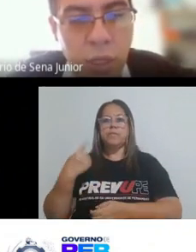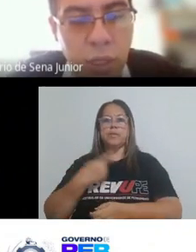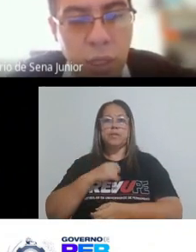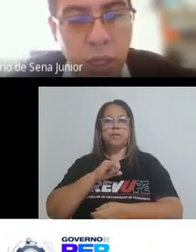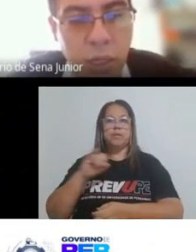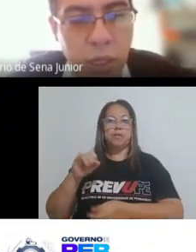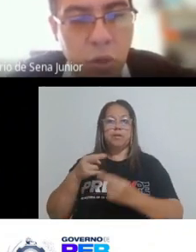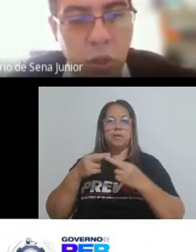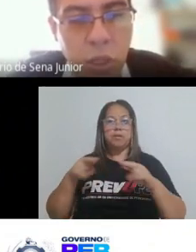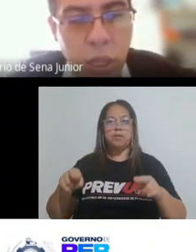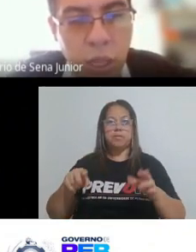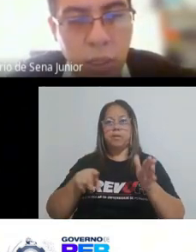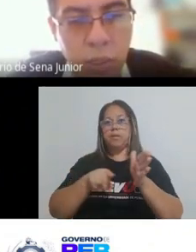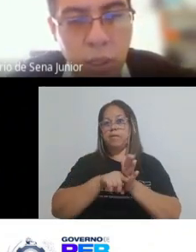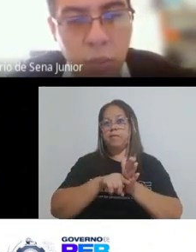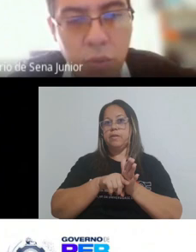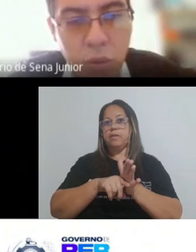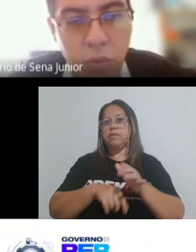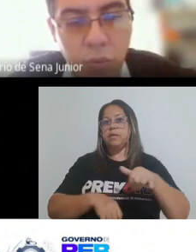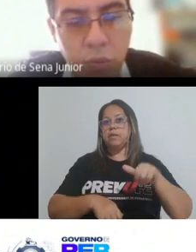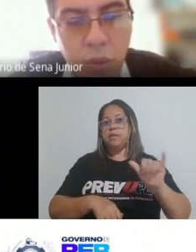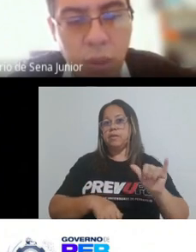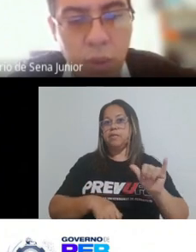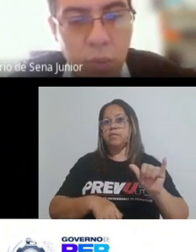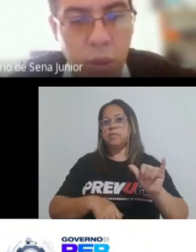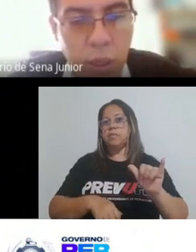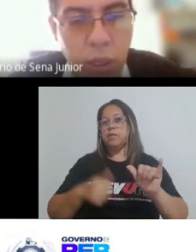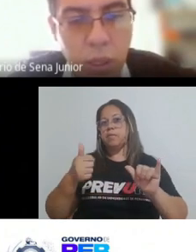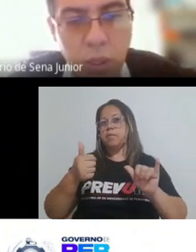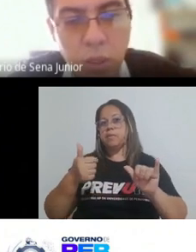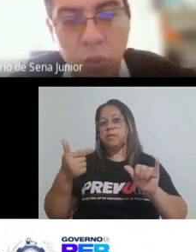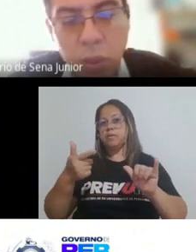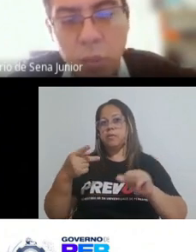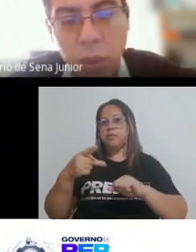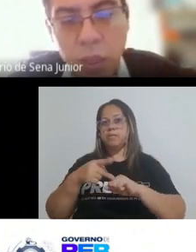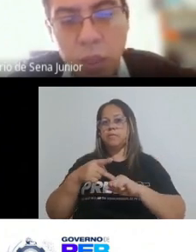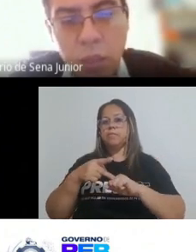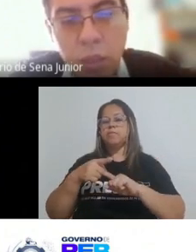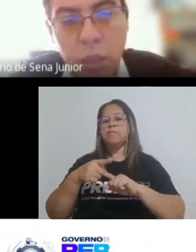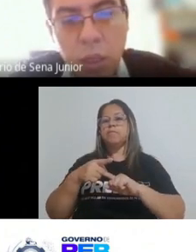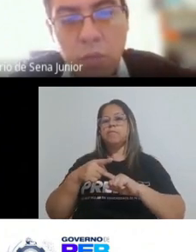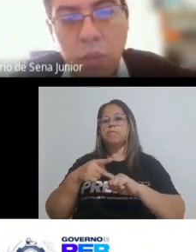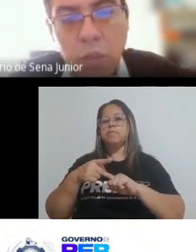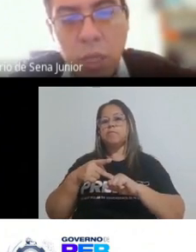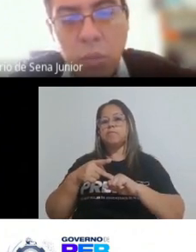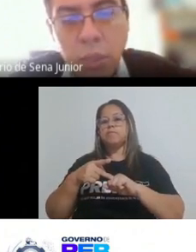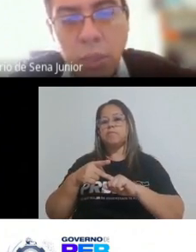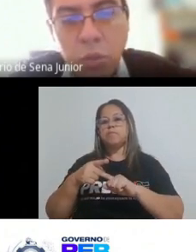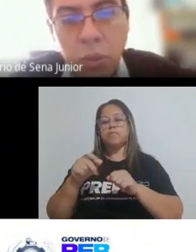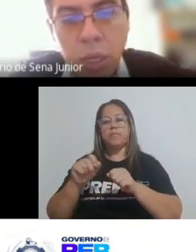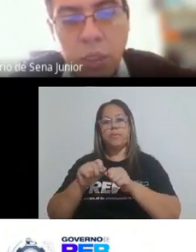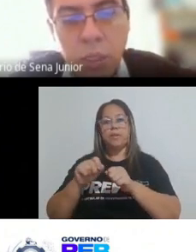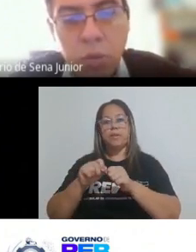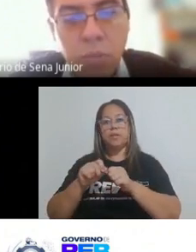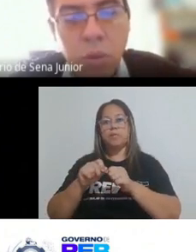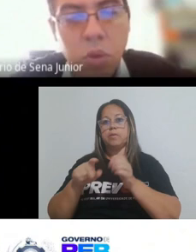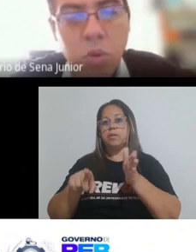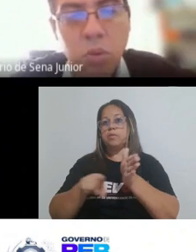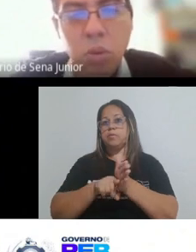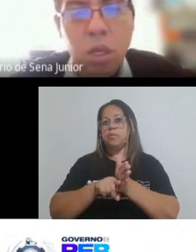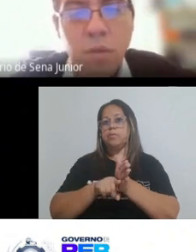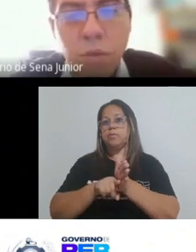diferença entre as coordenadas Y da primeira e segunda pedra, fizermos essa subtração,